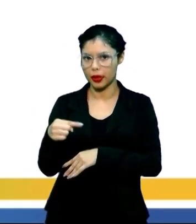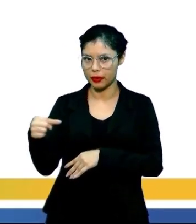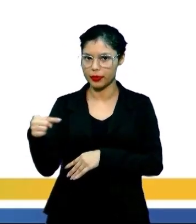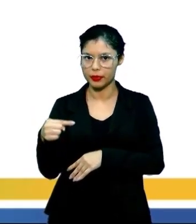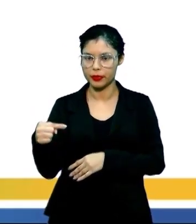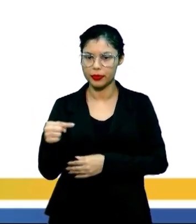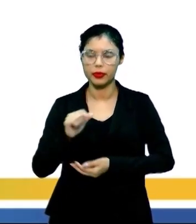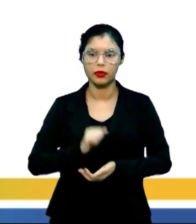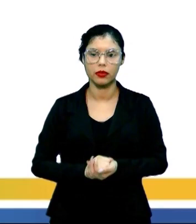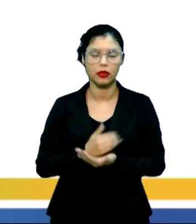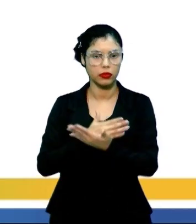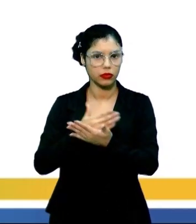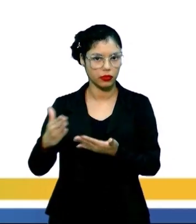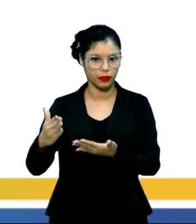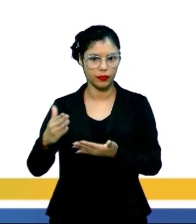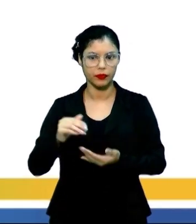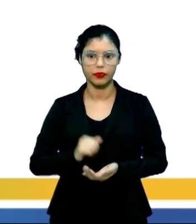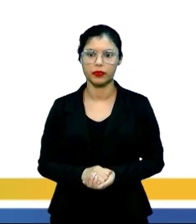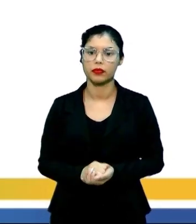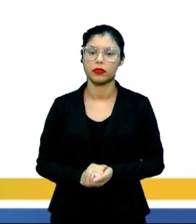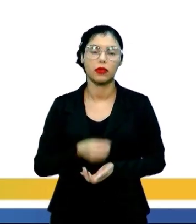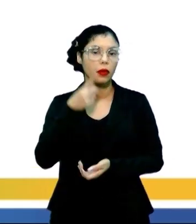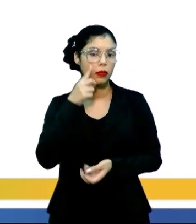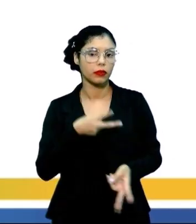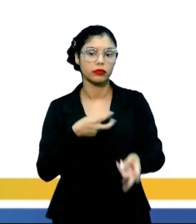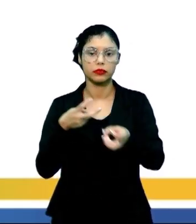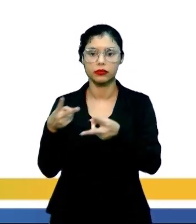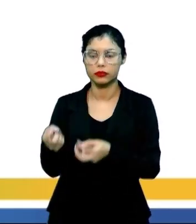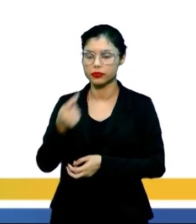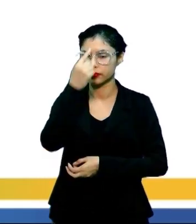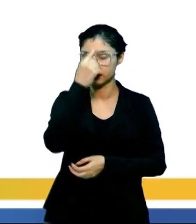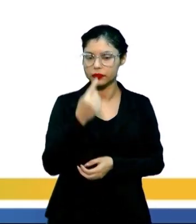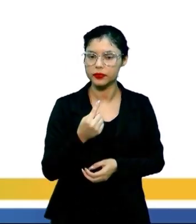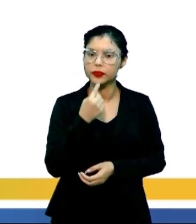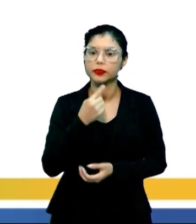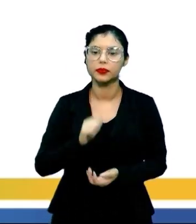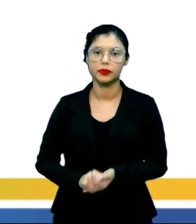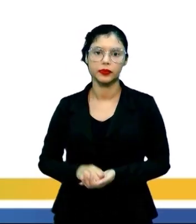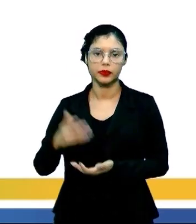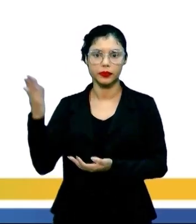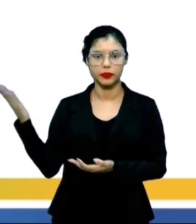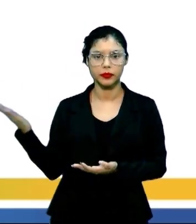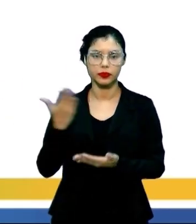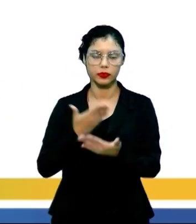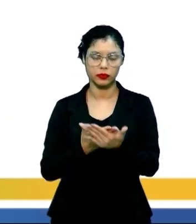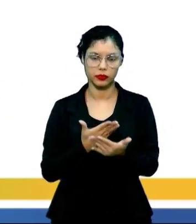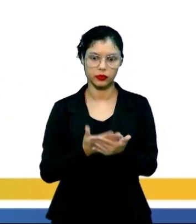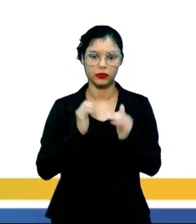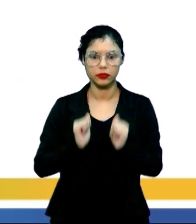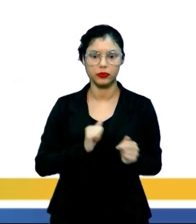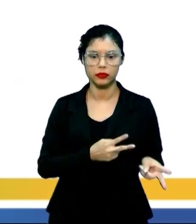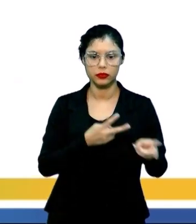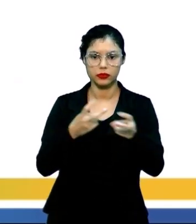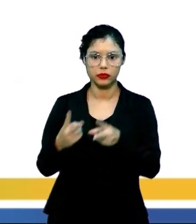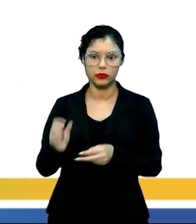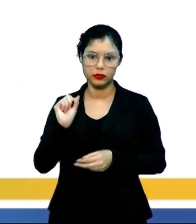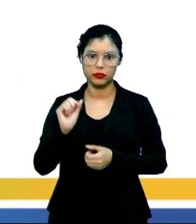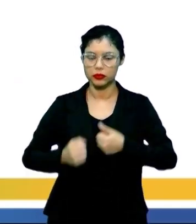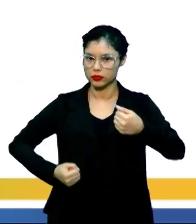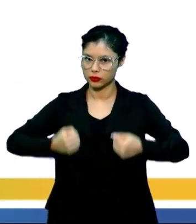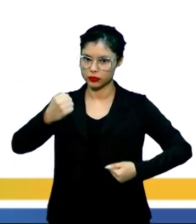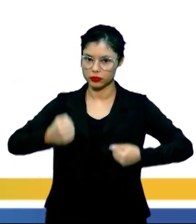a posição inicial. Observando a figura que temos ilustrada nessa aula, podemos observar que o